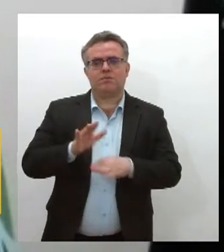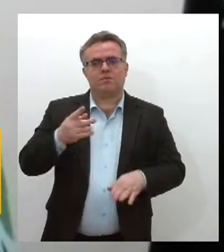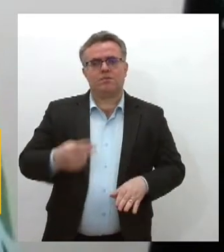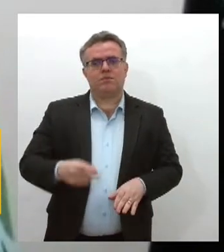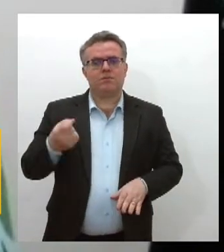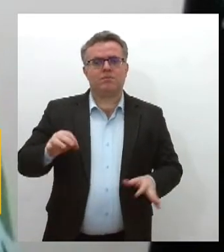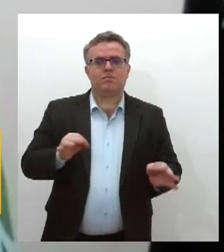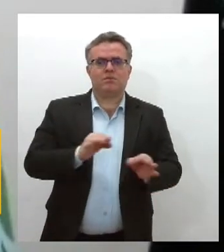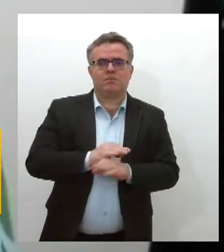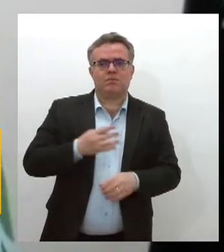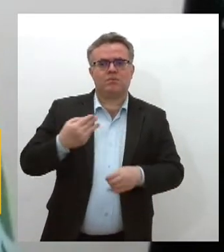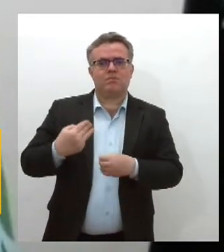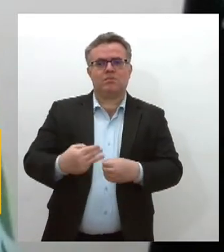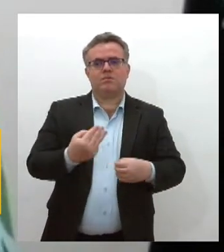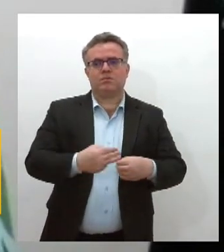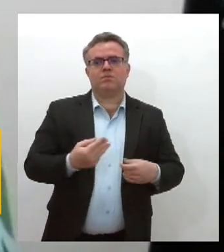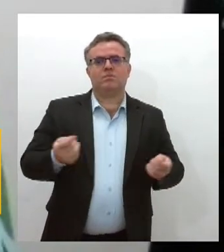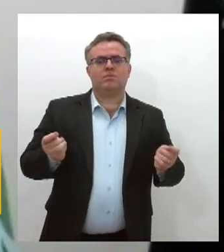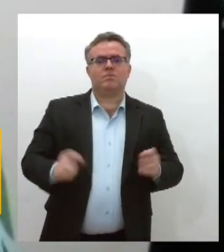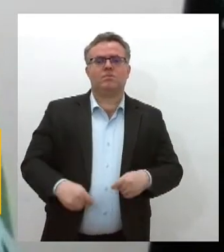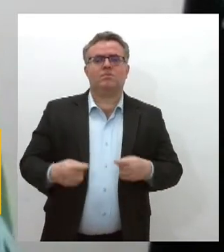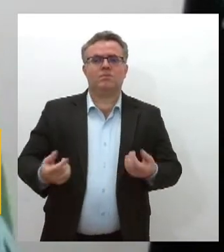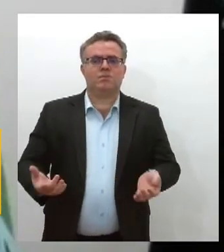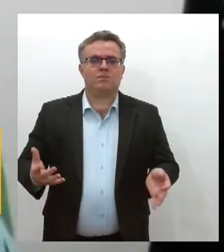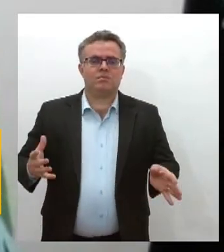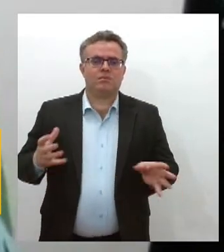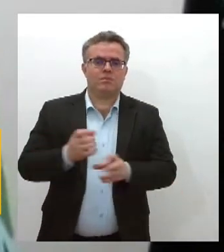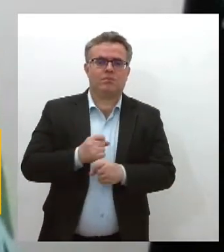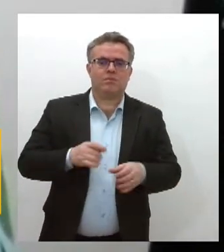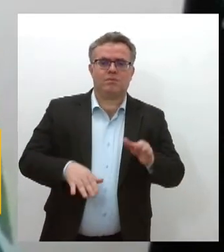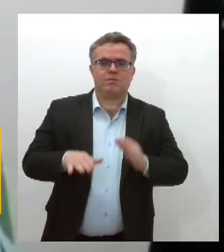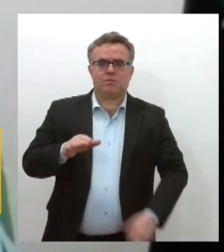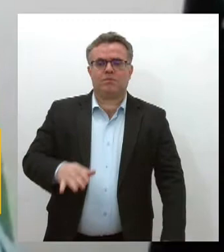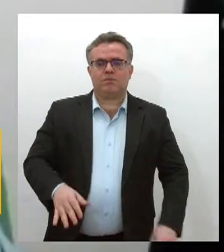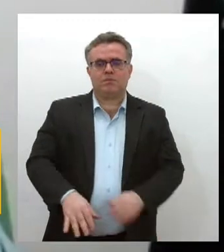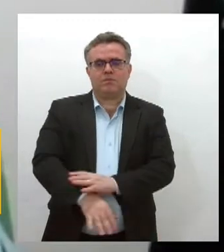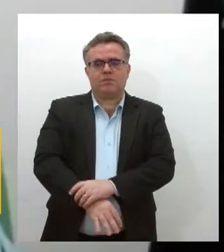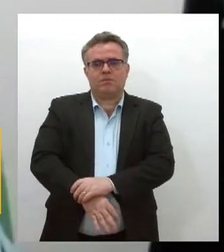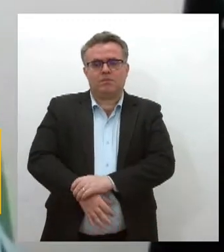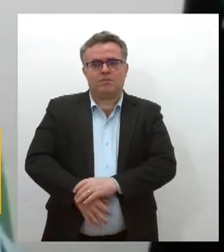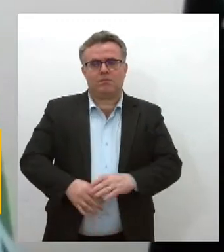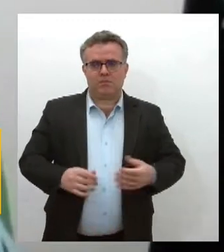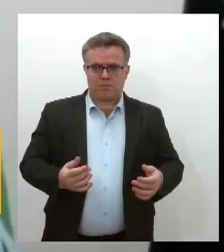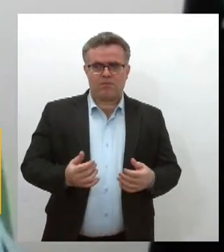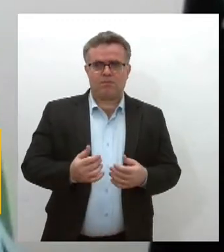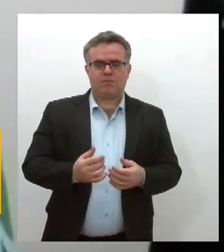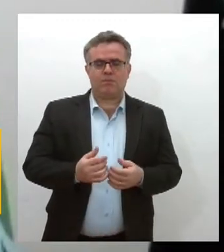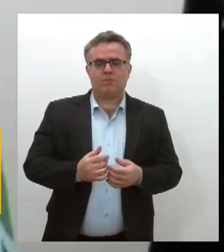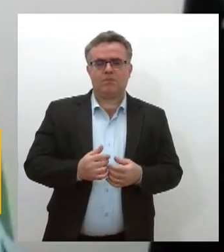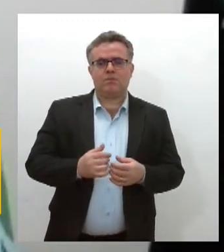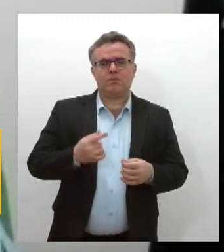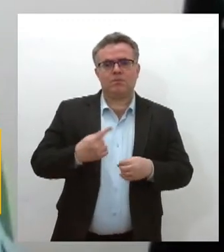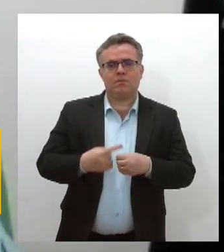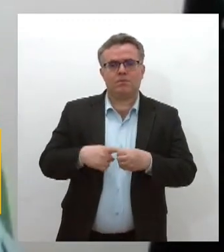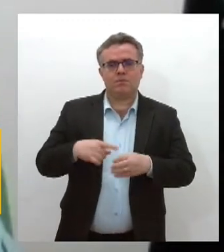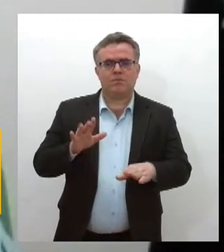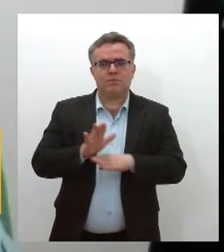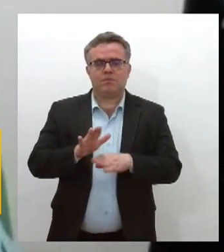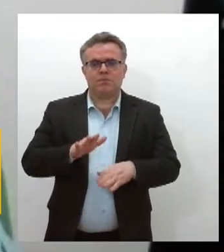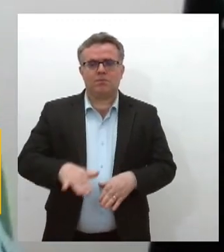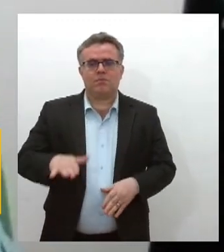municípios, que dependem do FPM para poder, muitas vezes, arcar com a infraestrutura de todo o município. É uma coleta